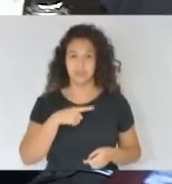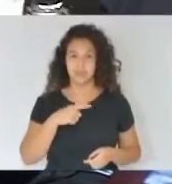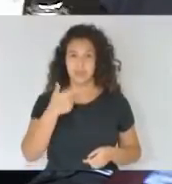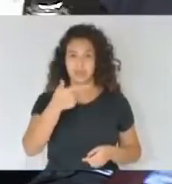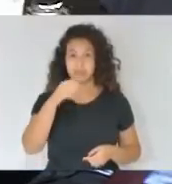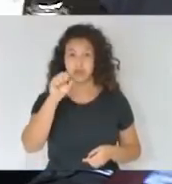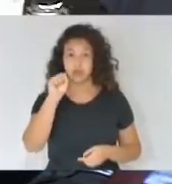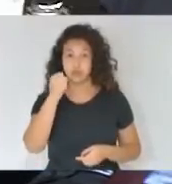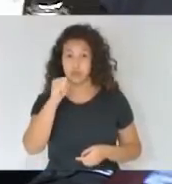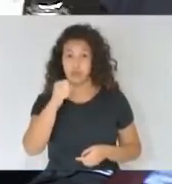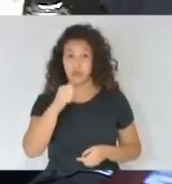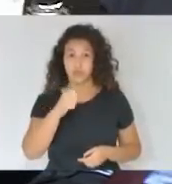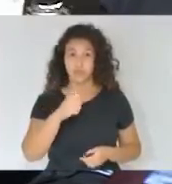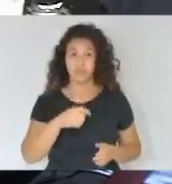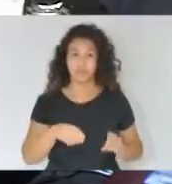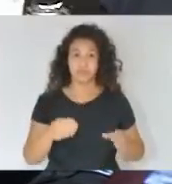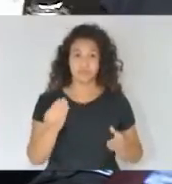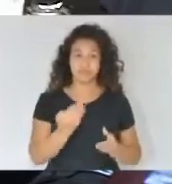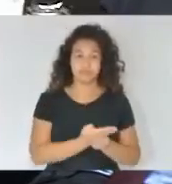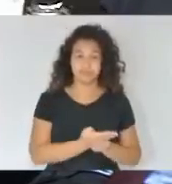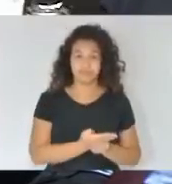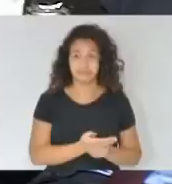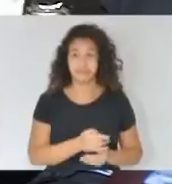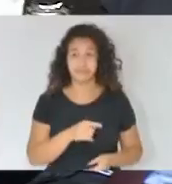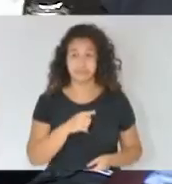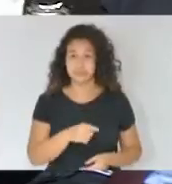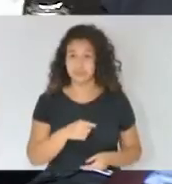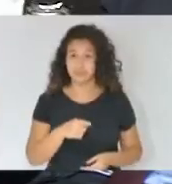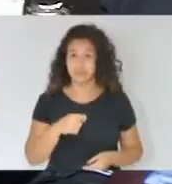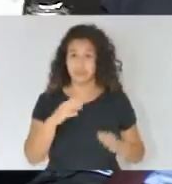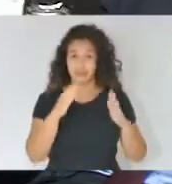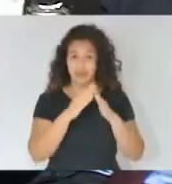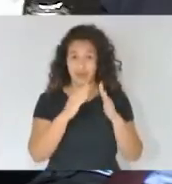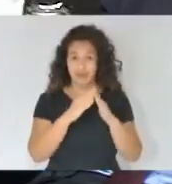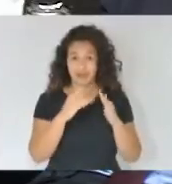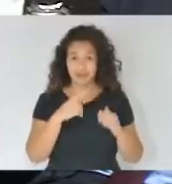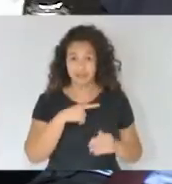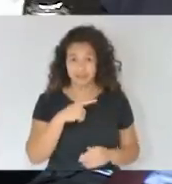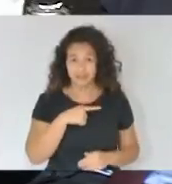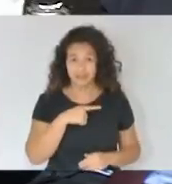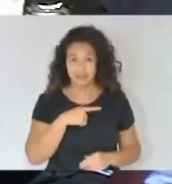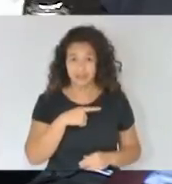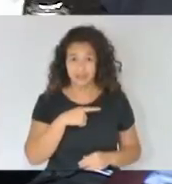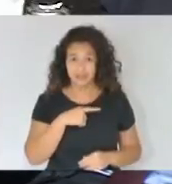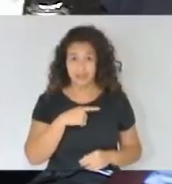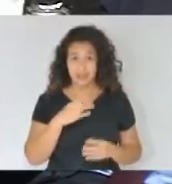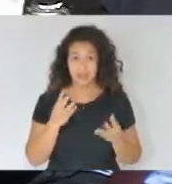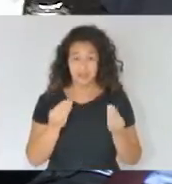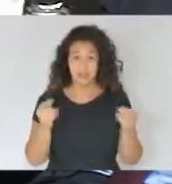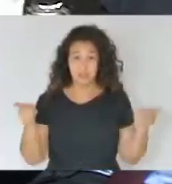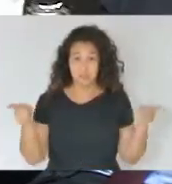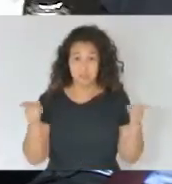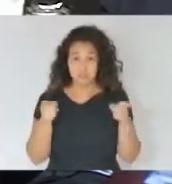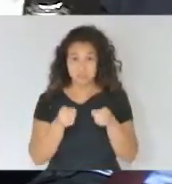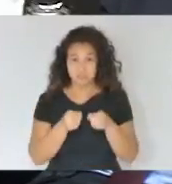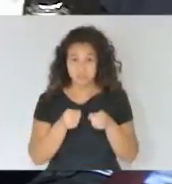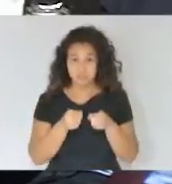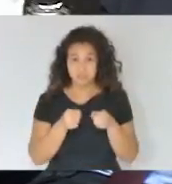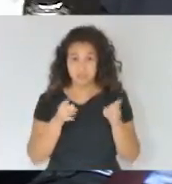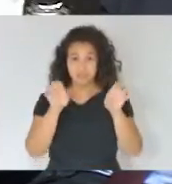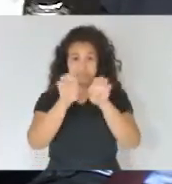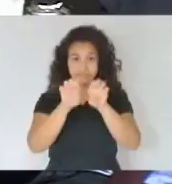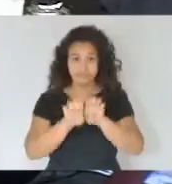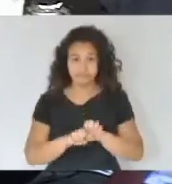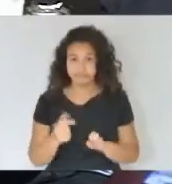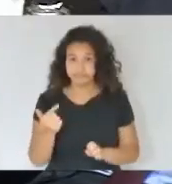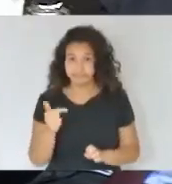de prisão para cumprimento. Aquela casa que fica naquela esquina ficou pequena, não havia estrutura